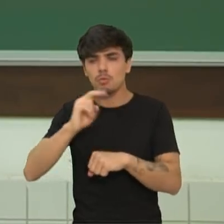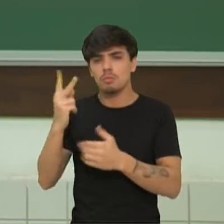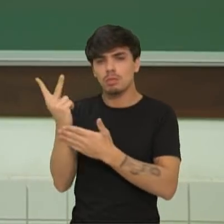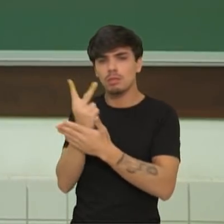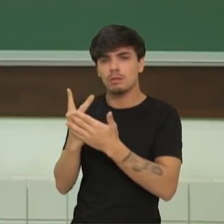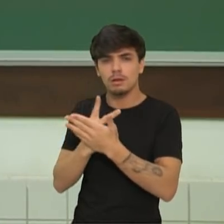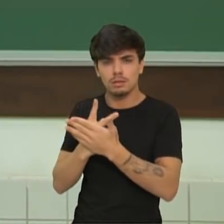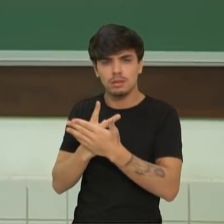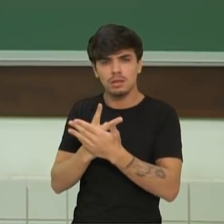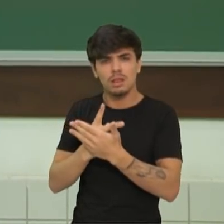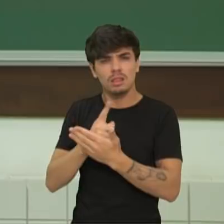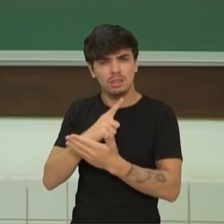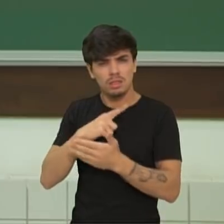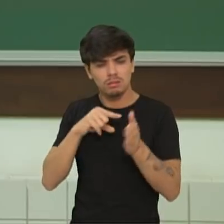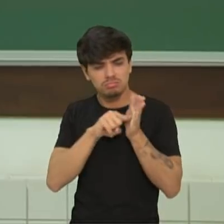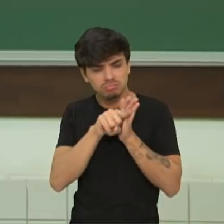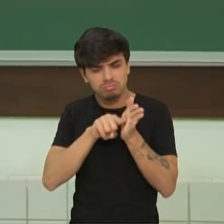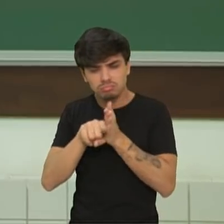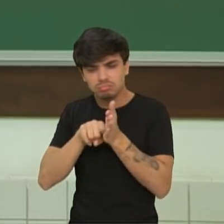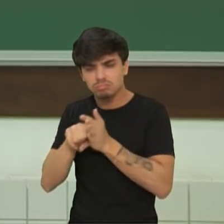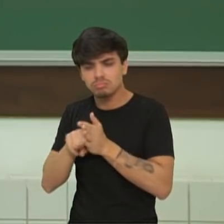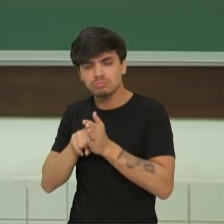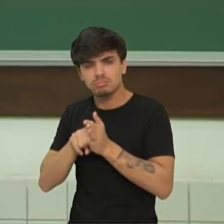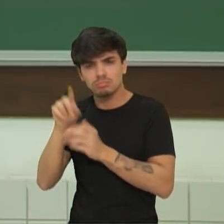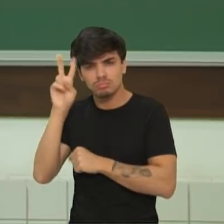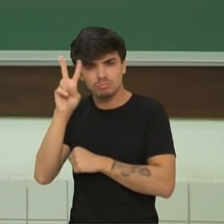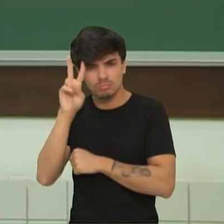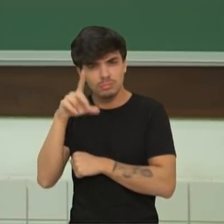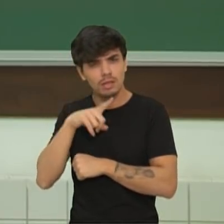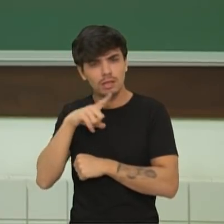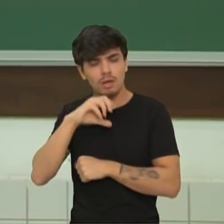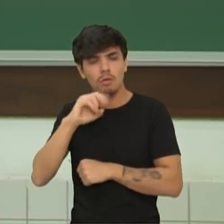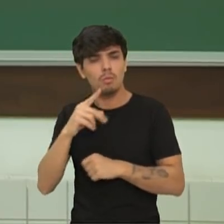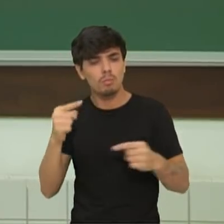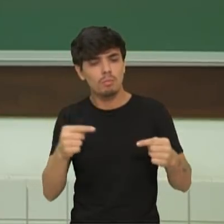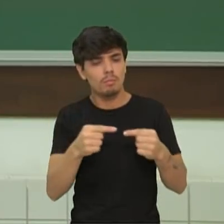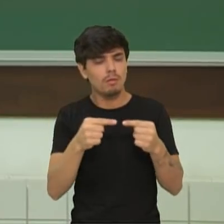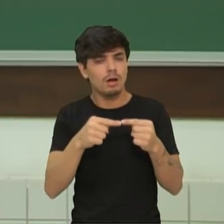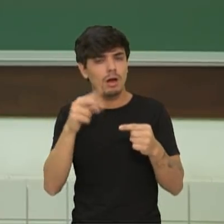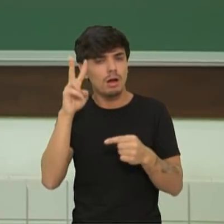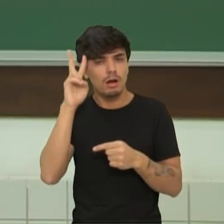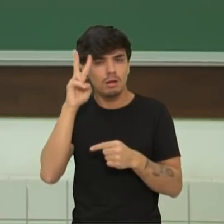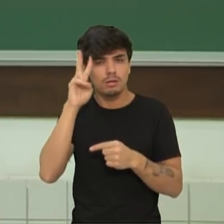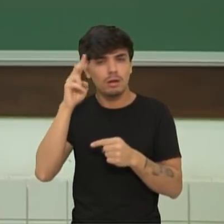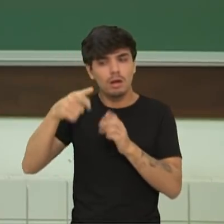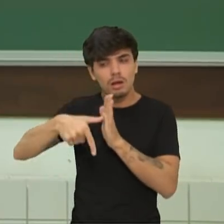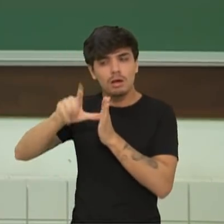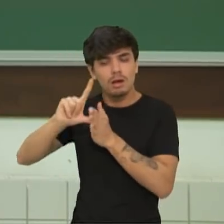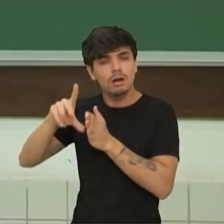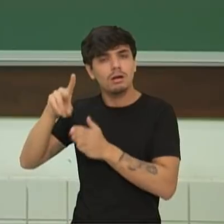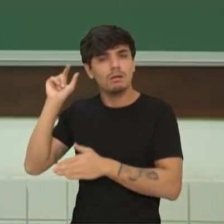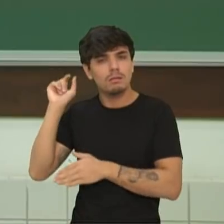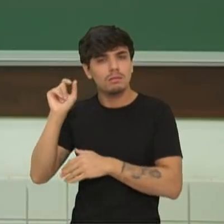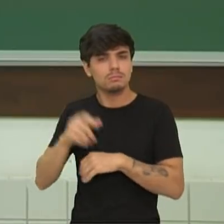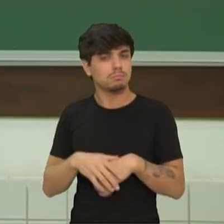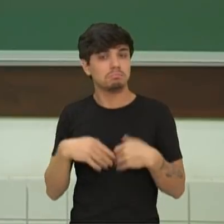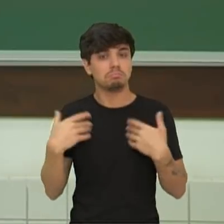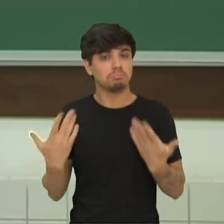desenhos, será que eles pesquisam? Será que tem pesquisa histórica? Será que tem a ver com a história da época que eles estão